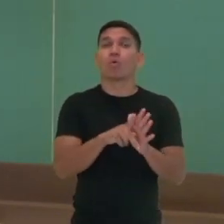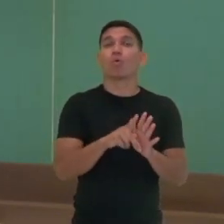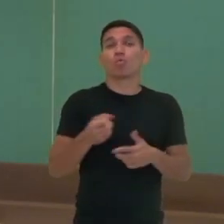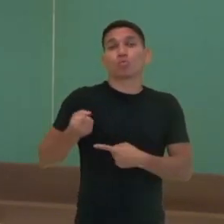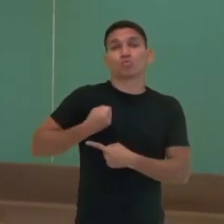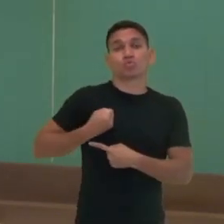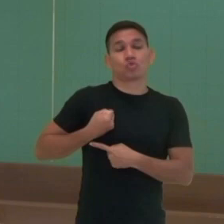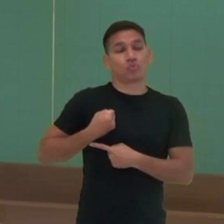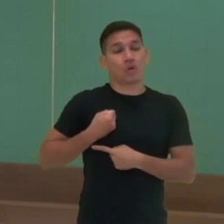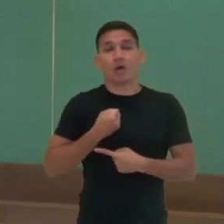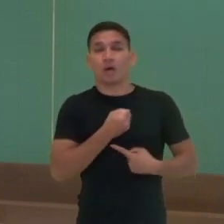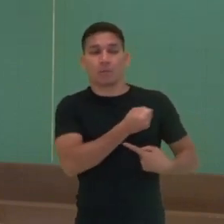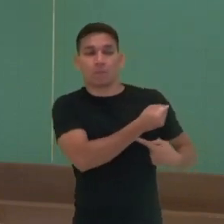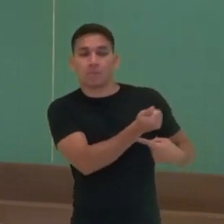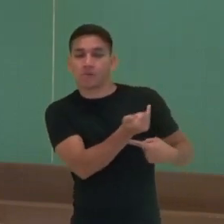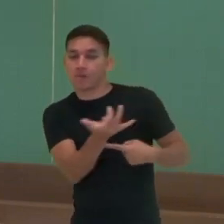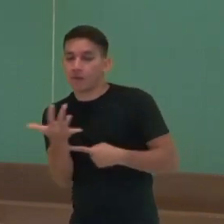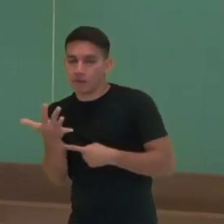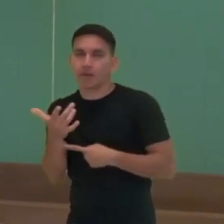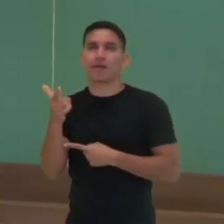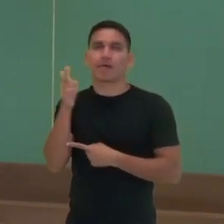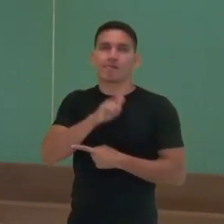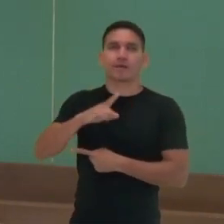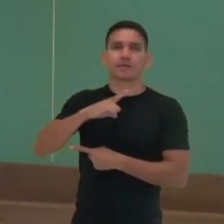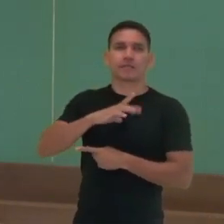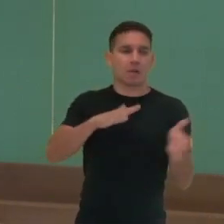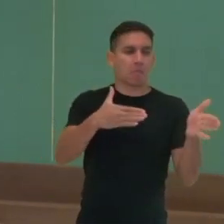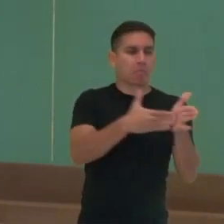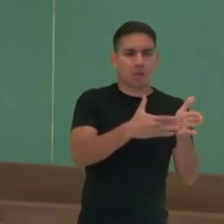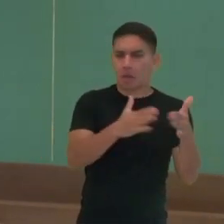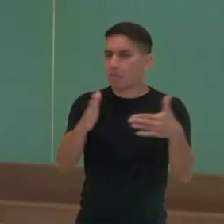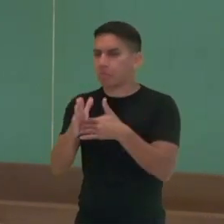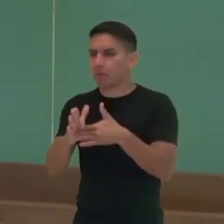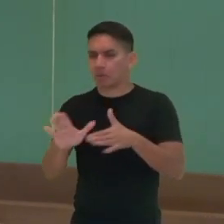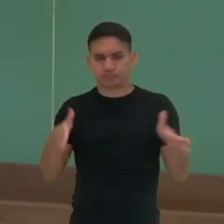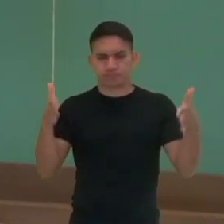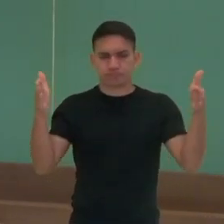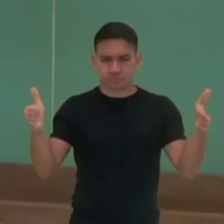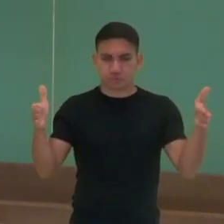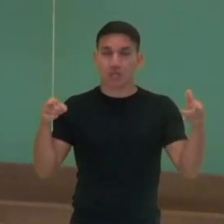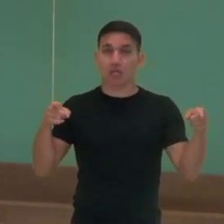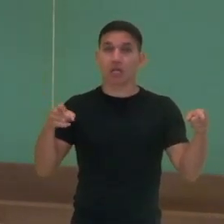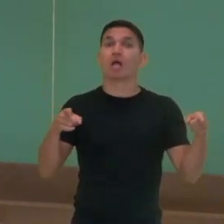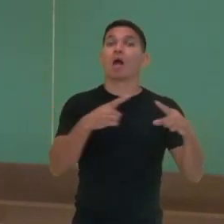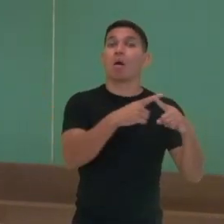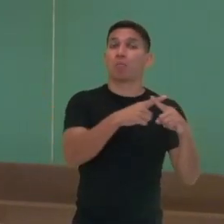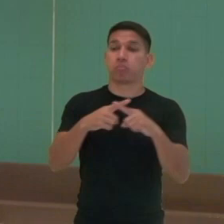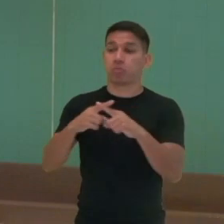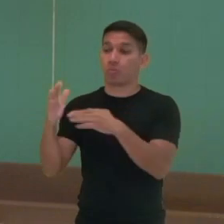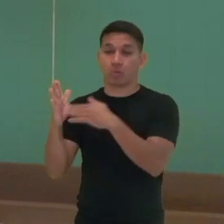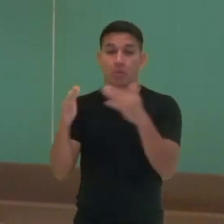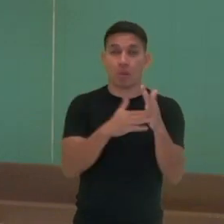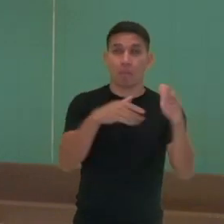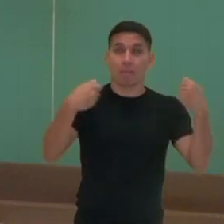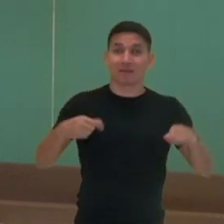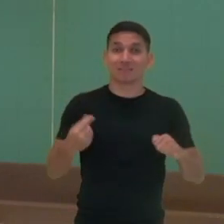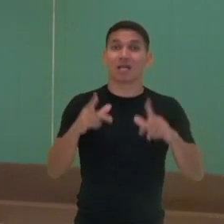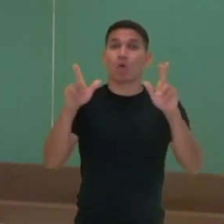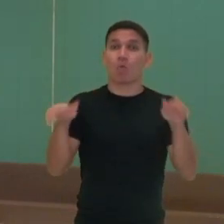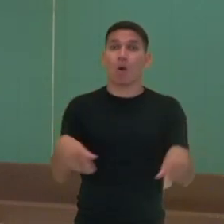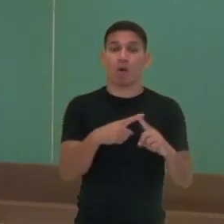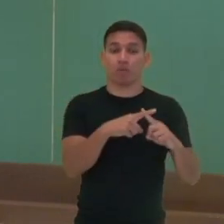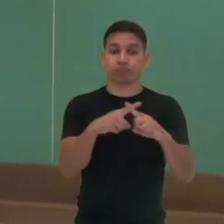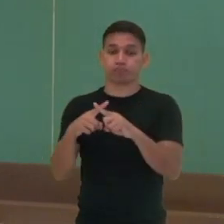extremos, né? E a multiplicação dos extremos tem que ser igual à multiplicação dos